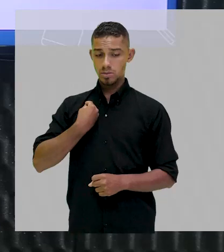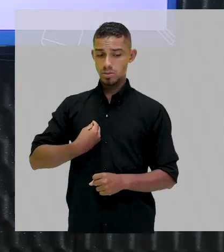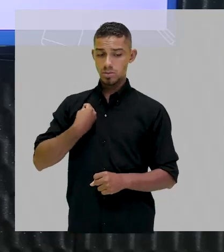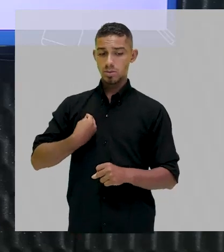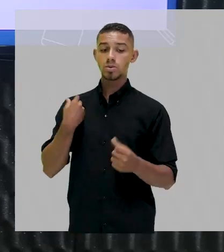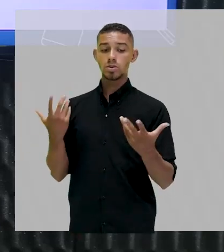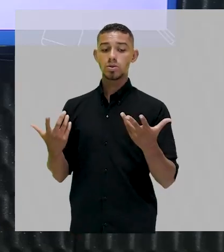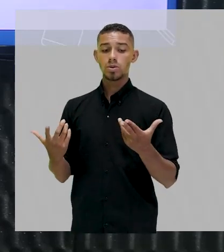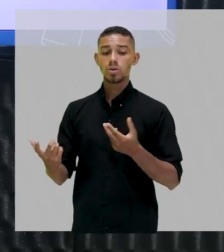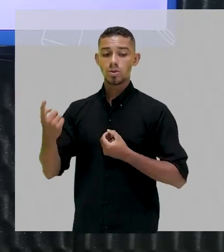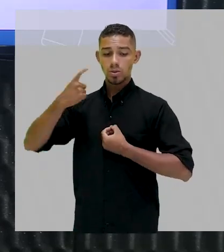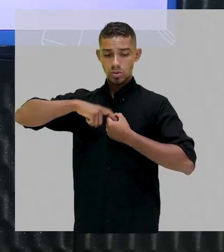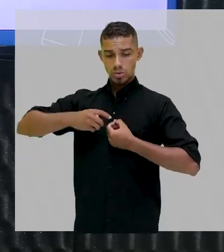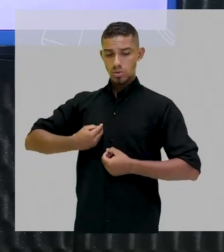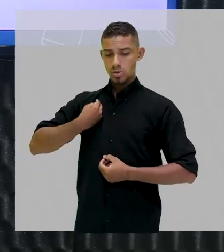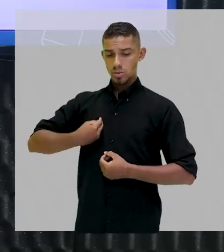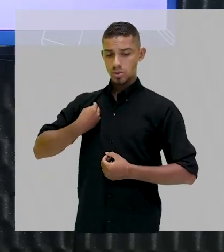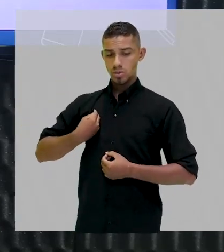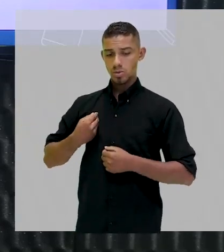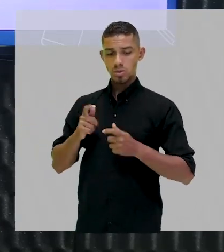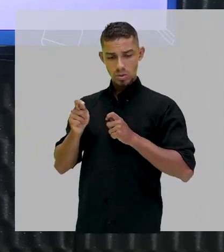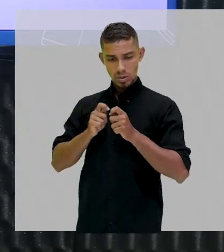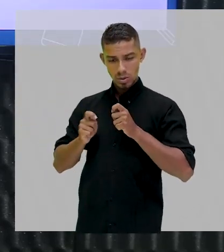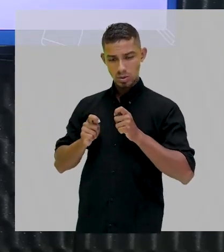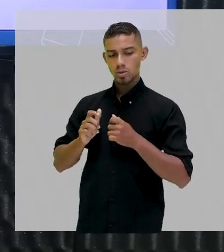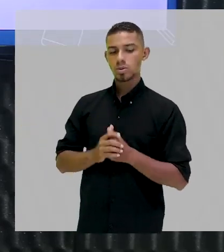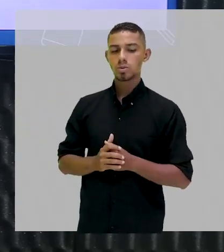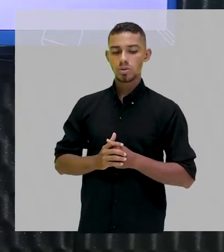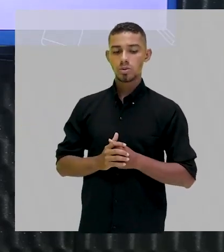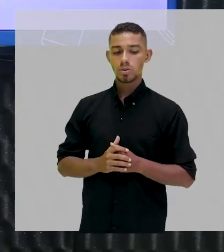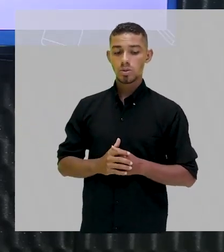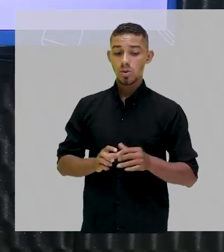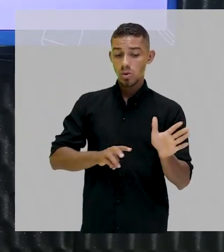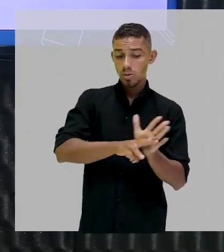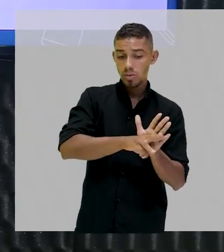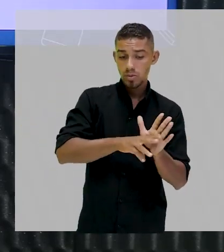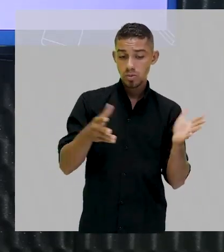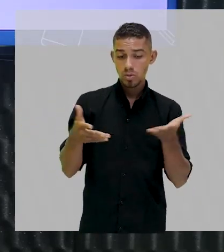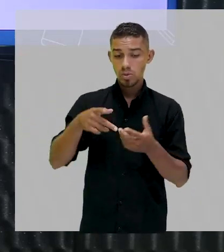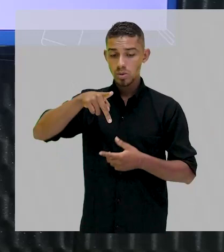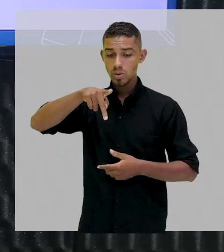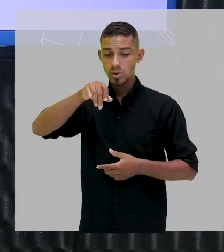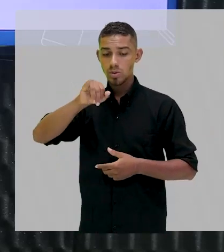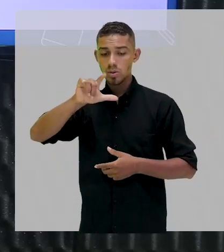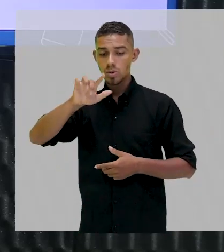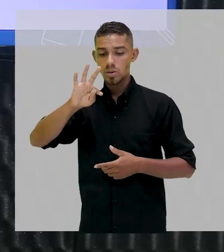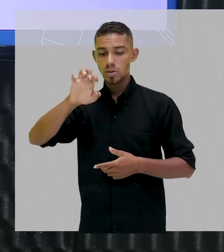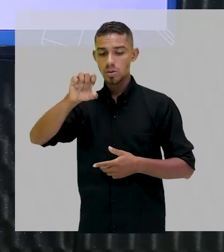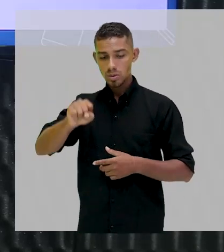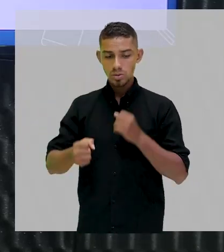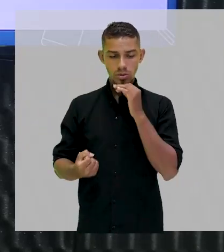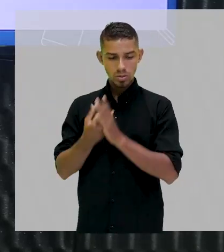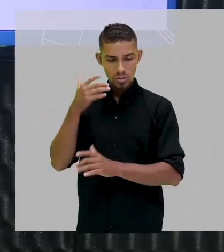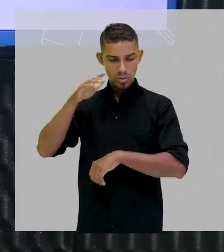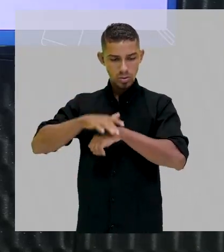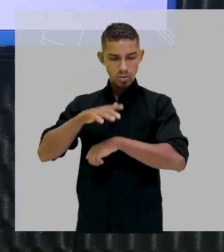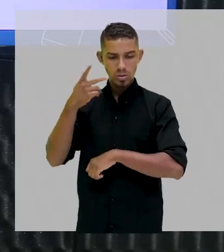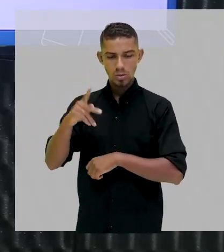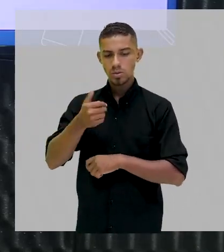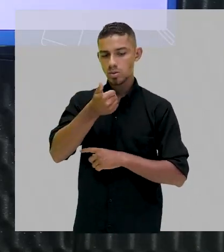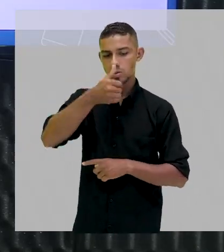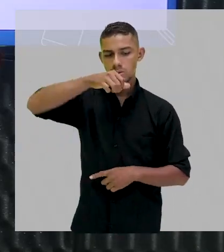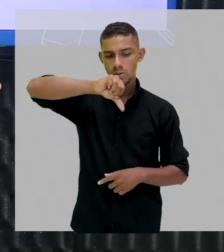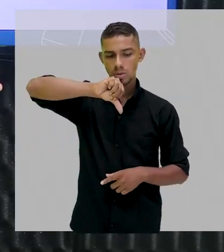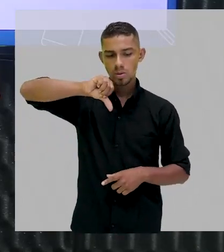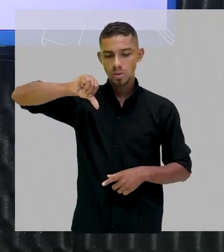Contrologia. O método hoje denominado Pilates teve o seu primeiro estúdio brasileiro criado em 1991 por